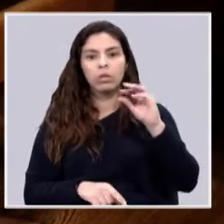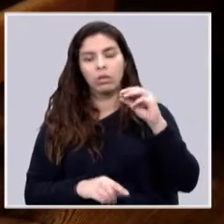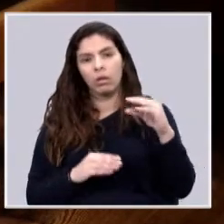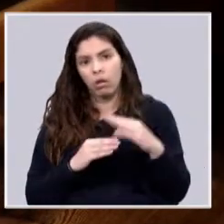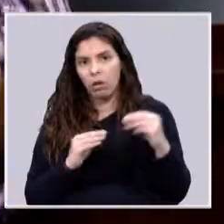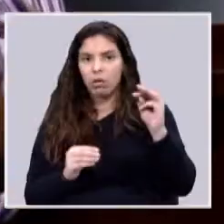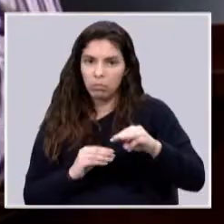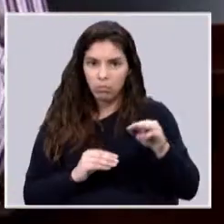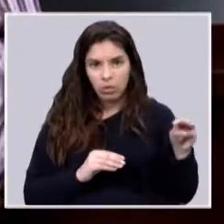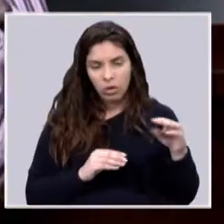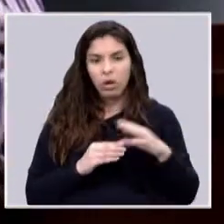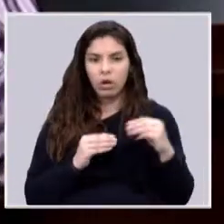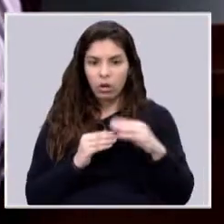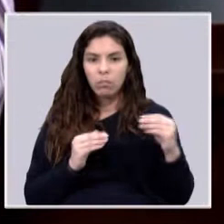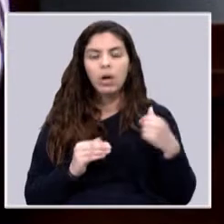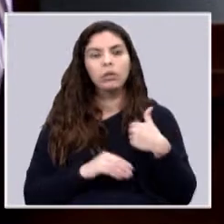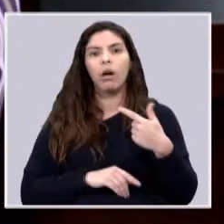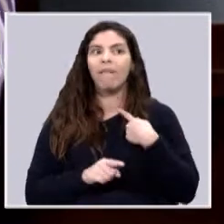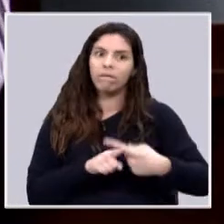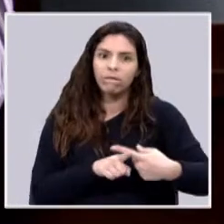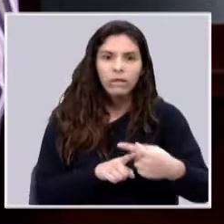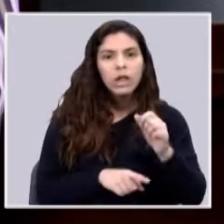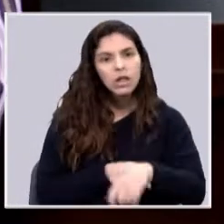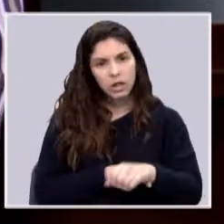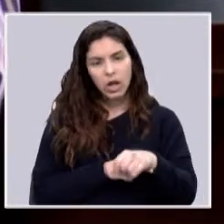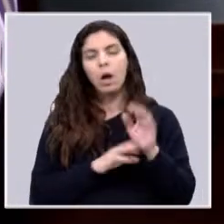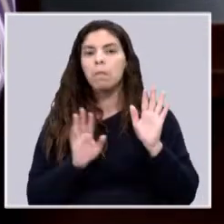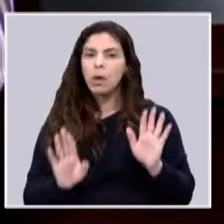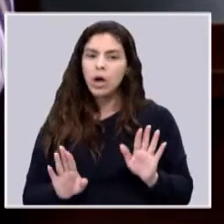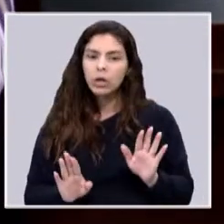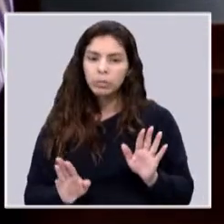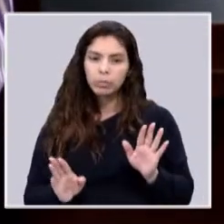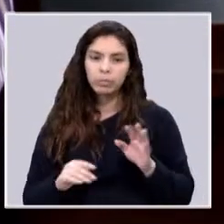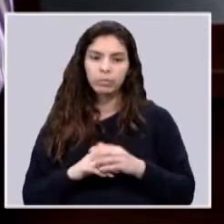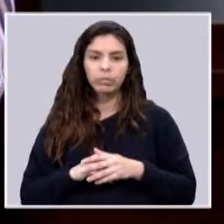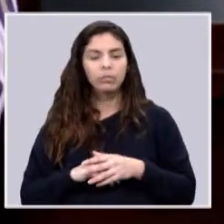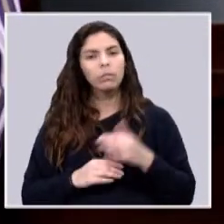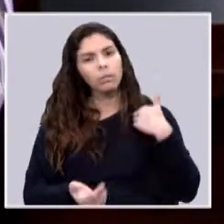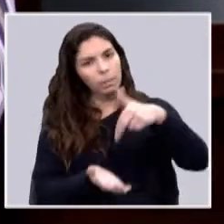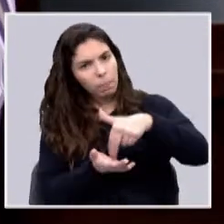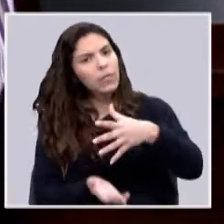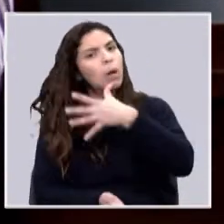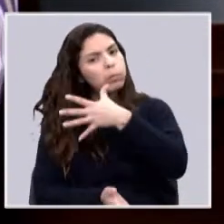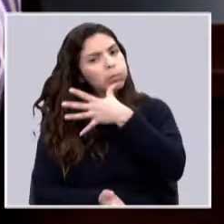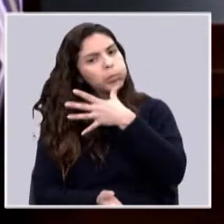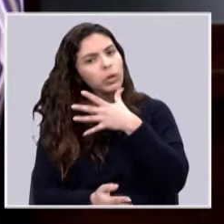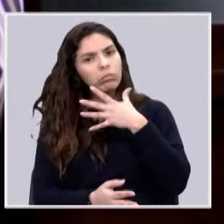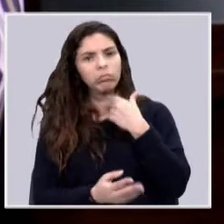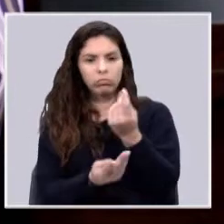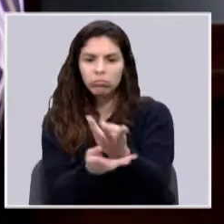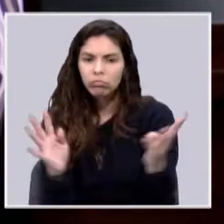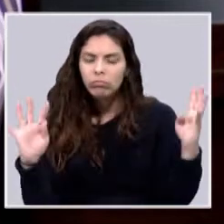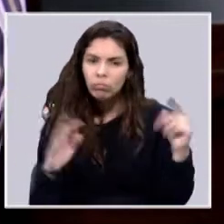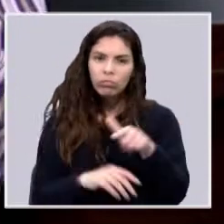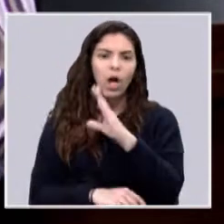do negócio me cativou, claro que sim. Por outro lado, também faço palestras a miúdos,